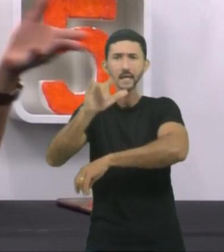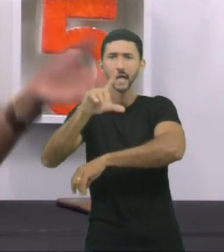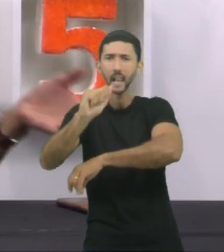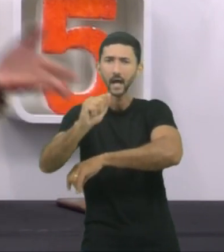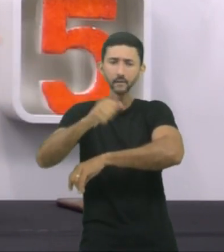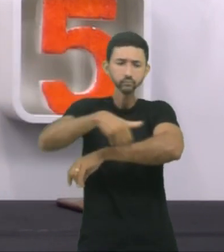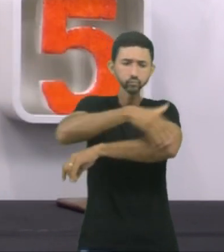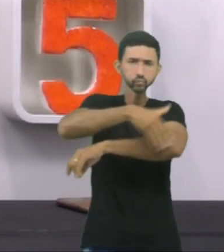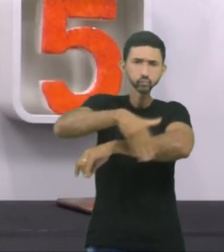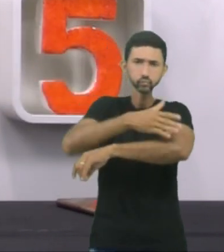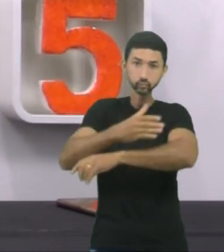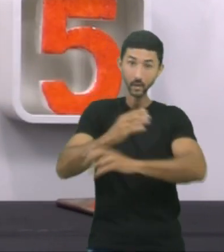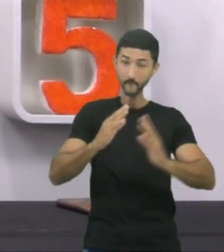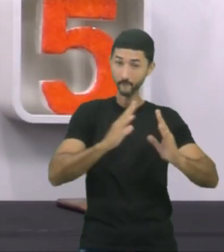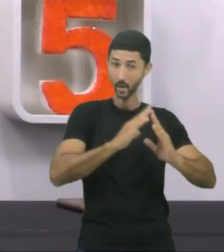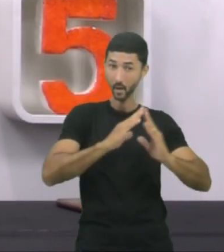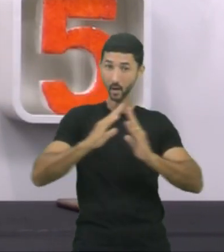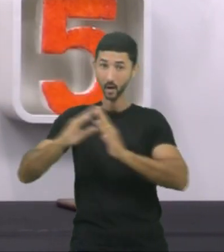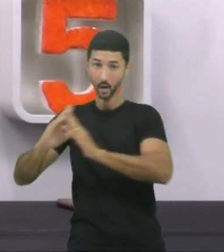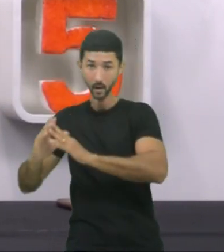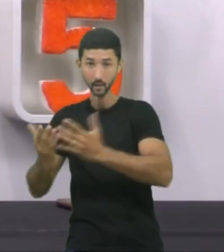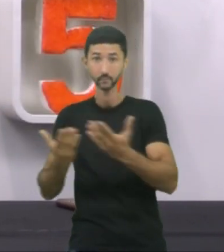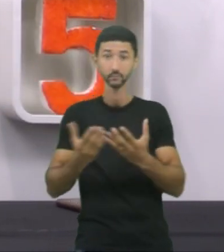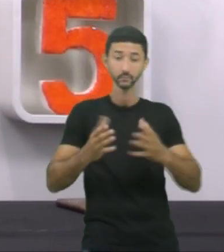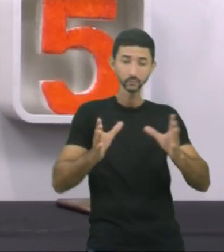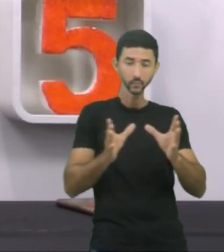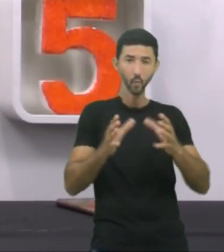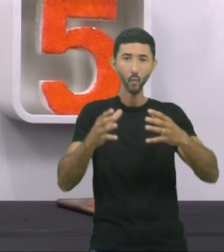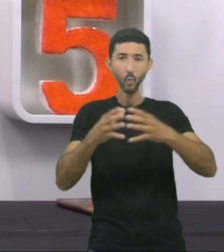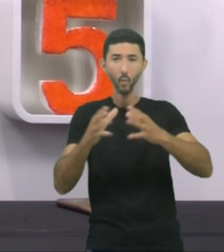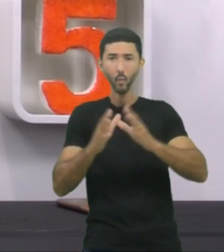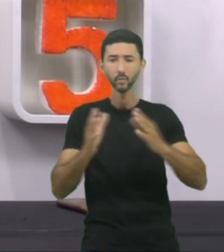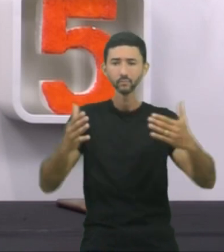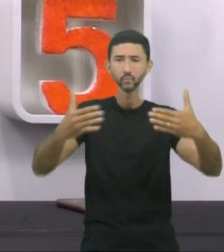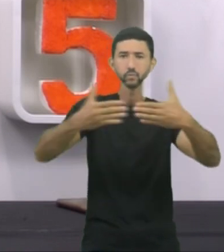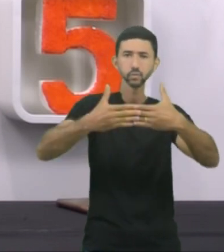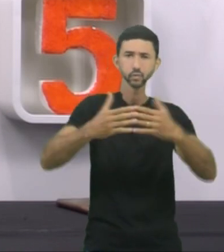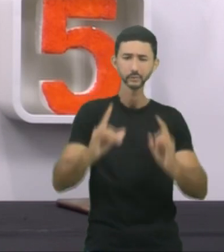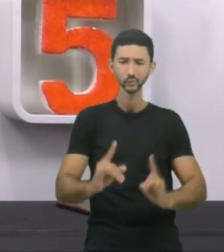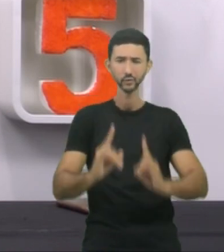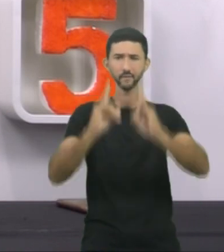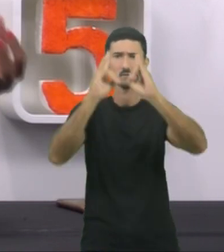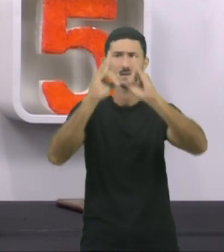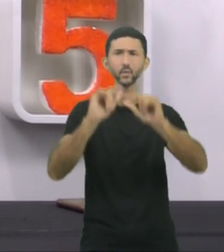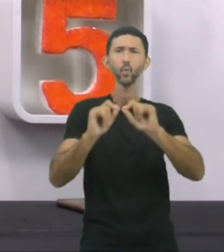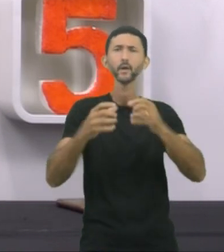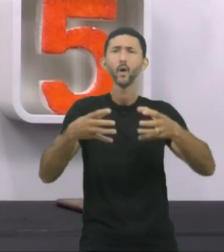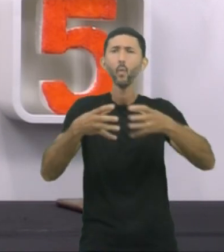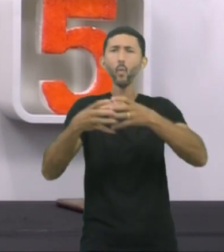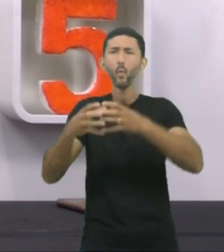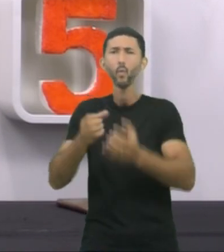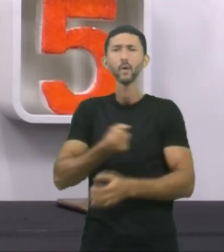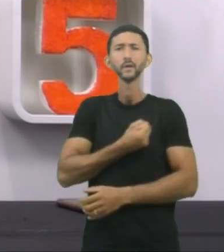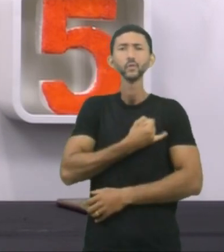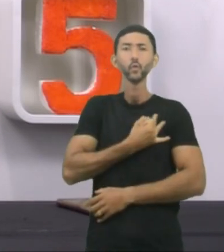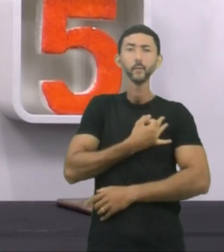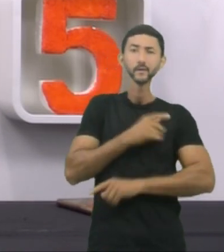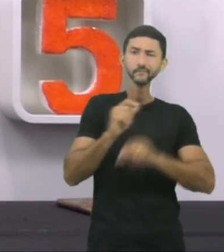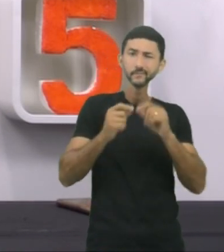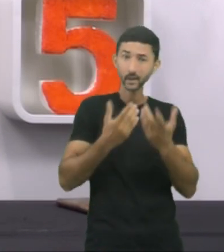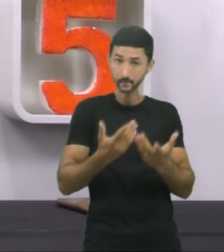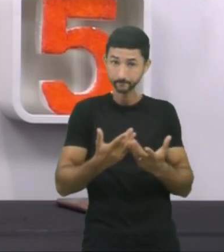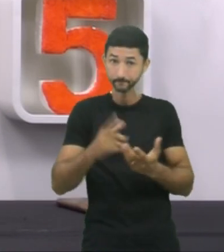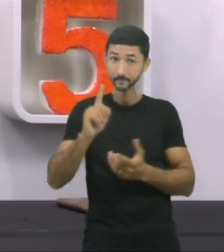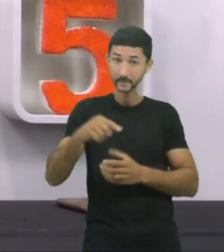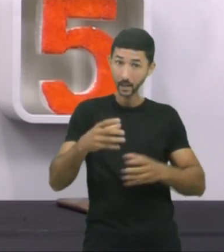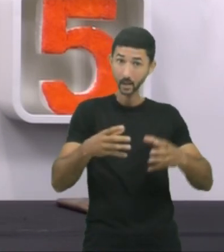um local que tem várias casas. Um condomínio, um edifício. Tá certo. E o que é esse conjunto de números? É